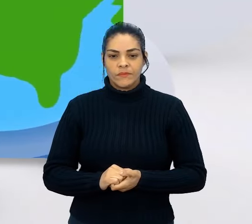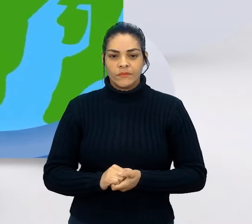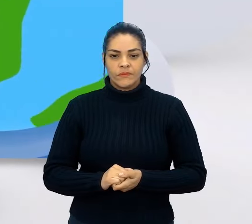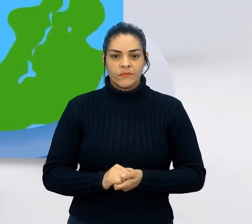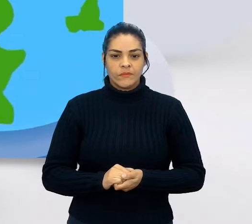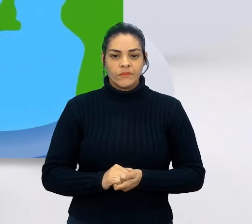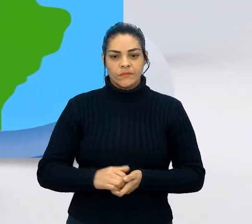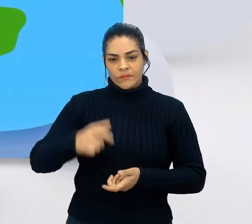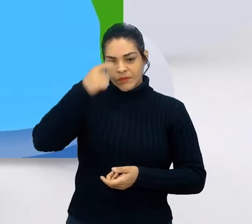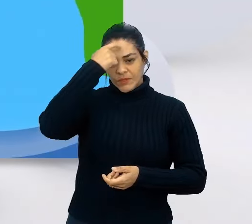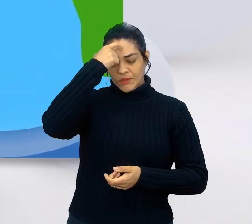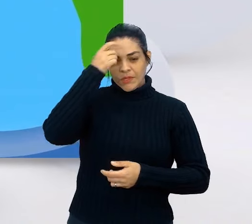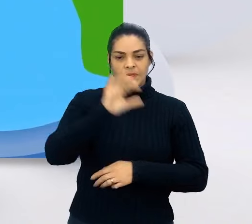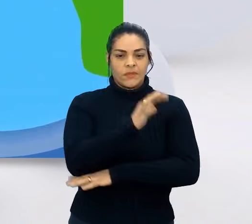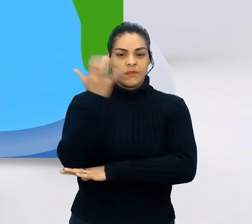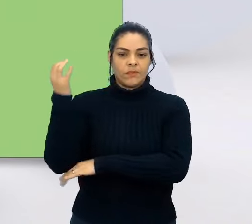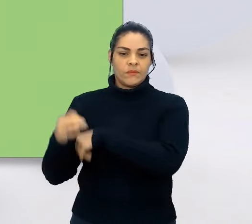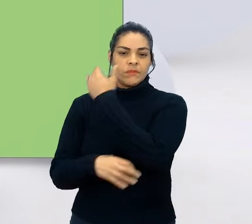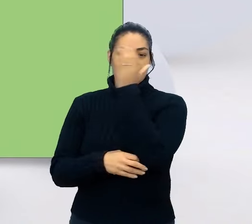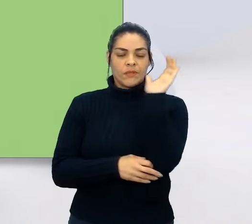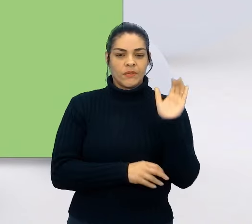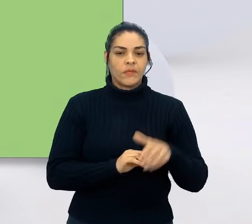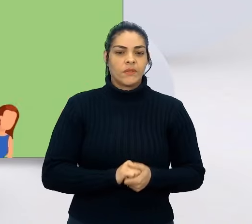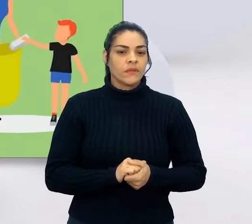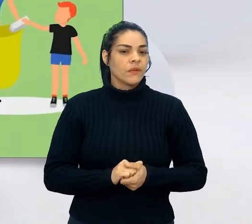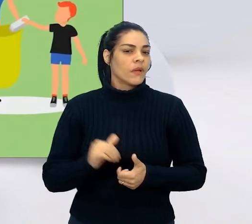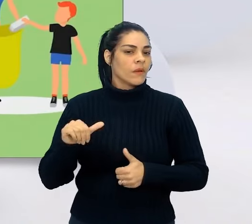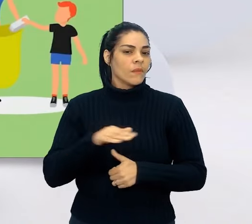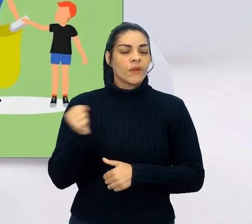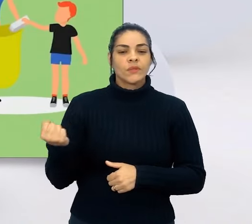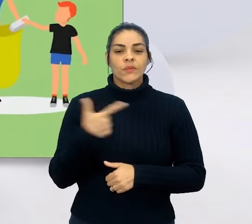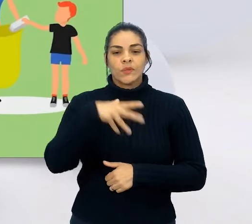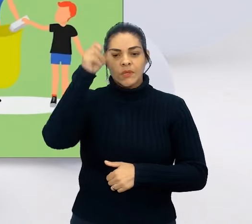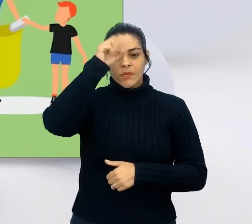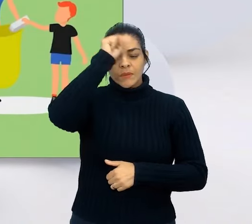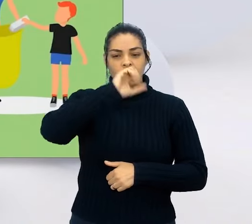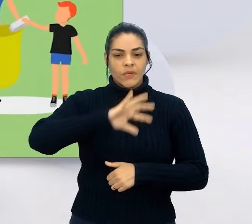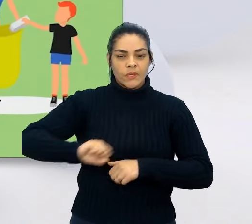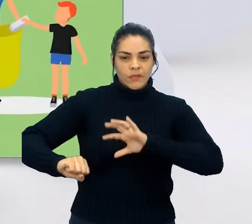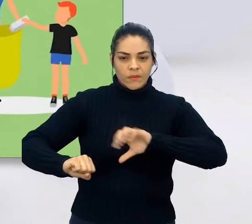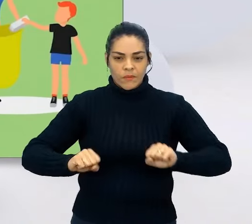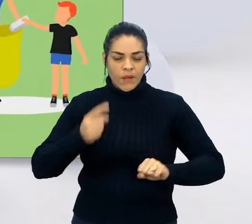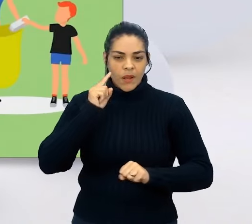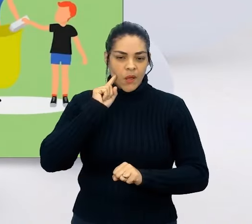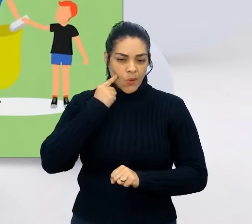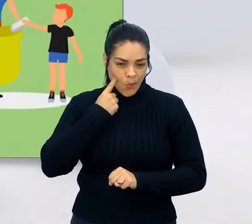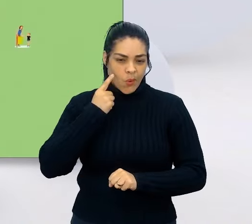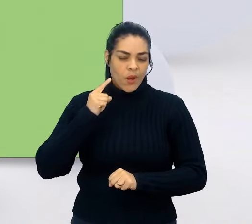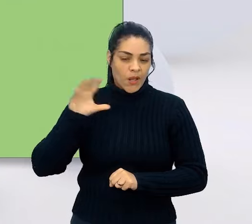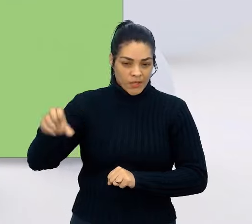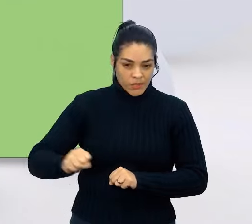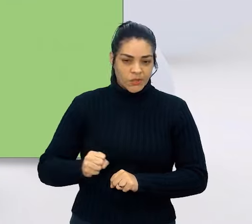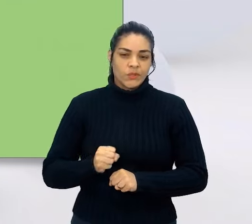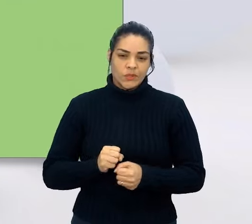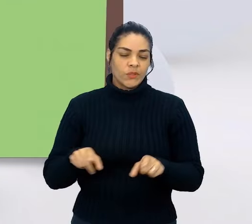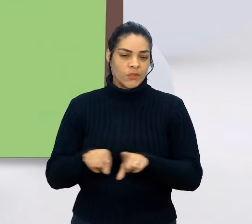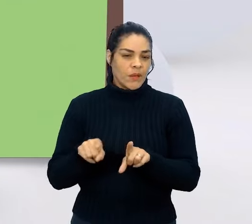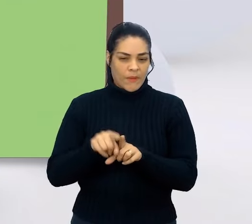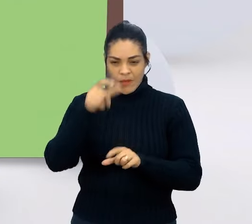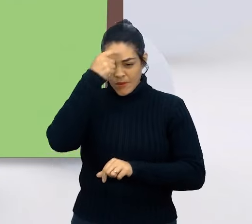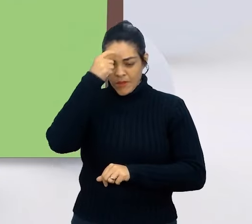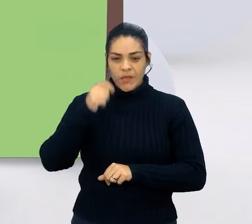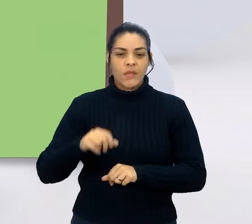Ter consciência ambiental? Muito mais do que aprender a separar o lixo para a coleta, a consciência ambiental trata-se